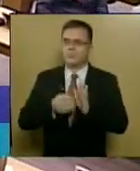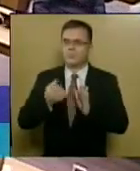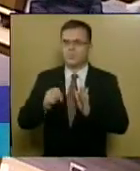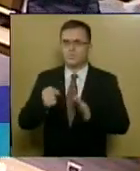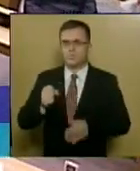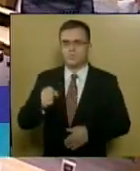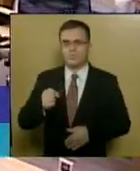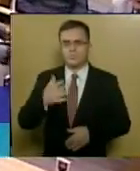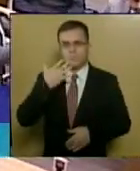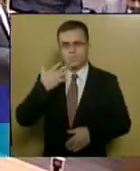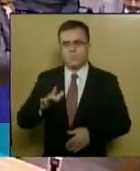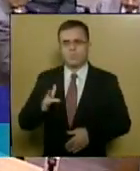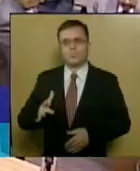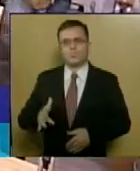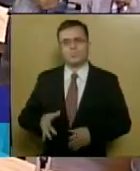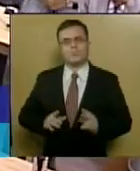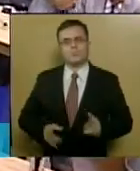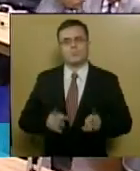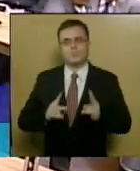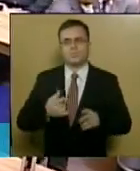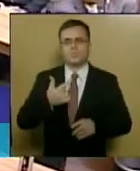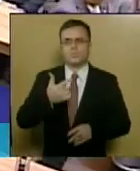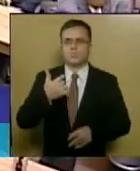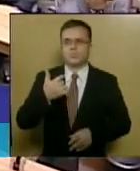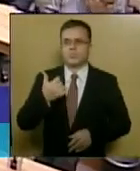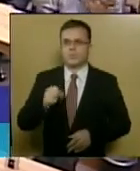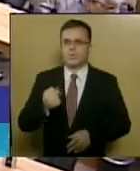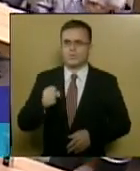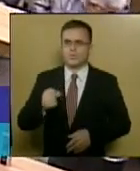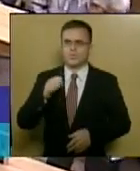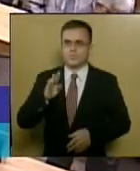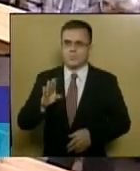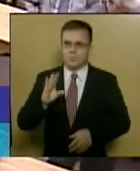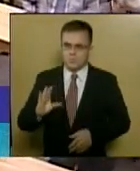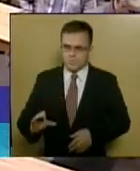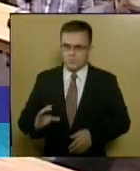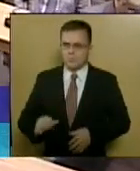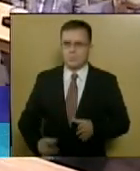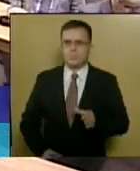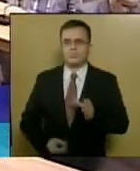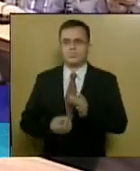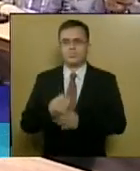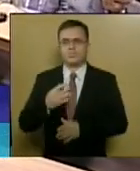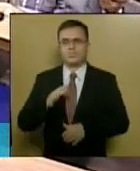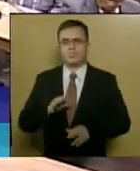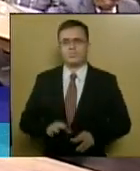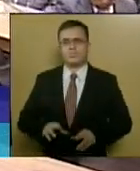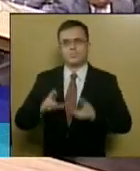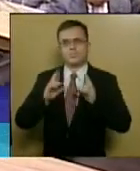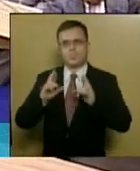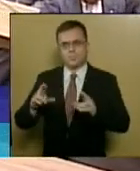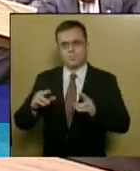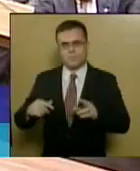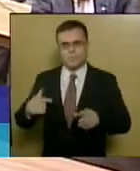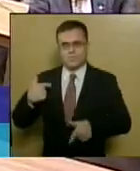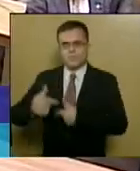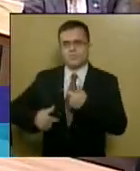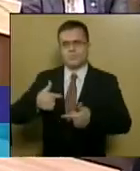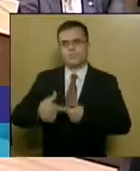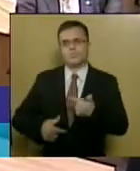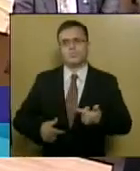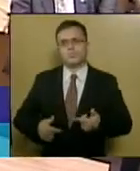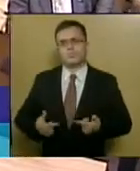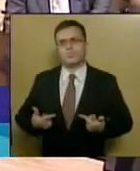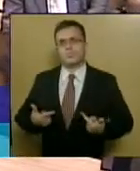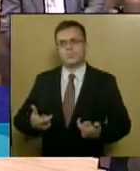ouro, relembrando o 8º BC, sua unidade formadora, que teve brilhante atuação na